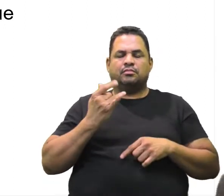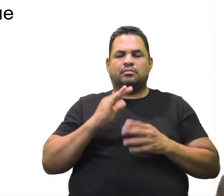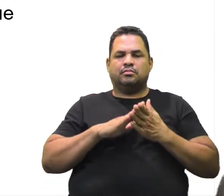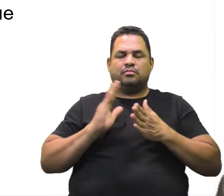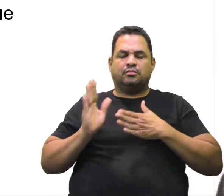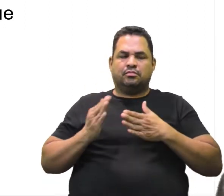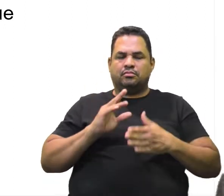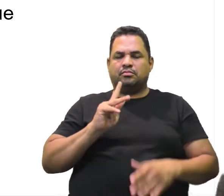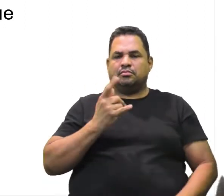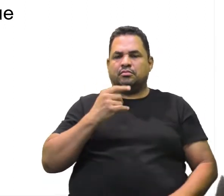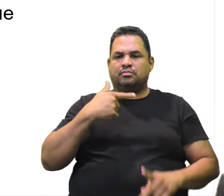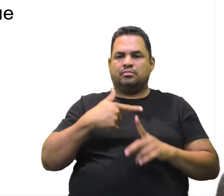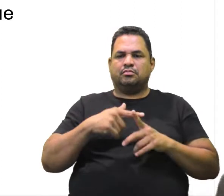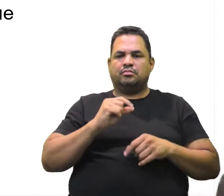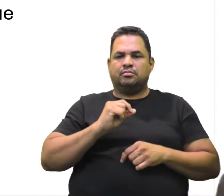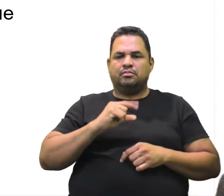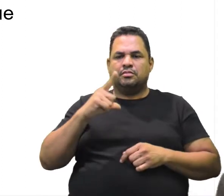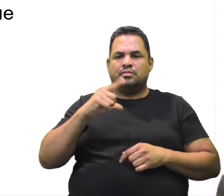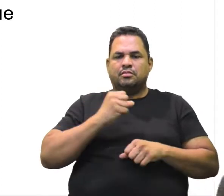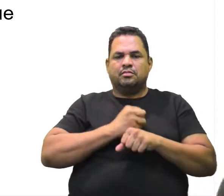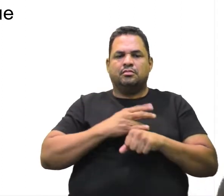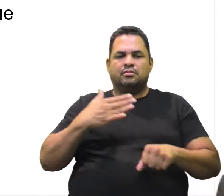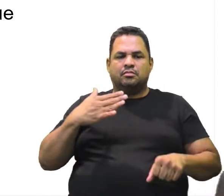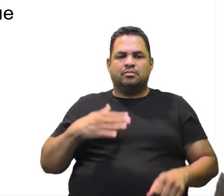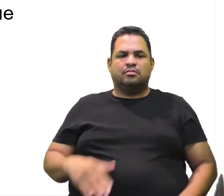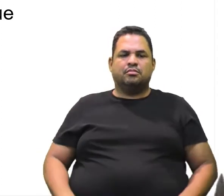produz H+, que aumenta a acidez?